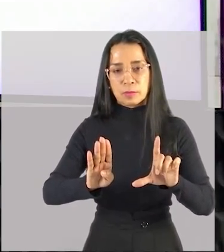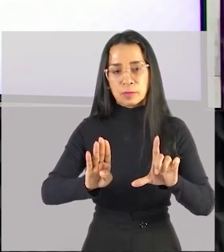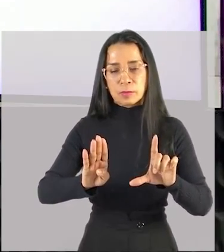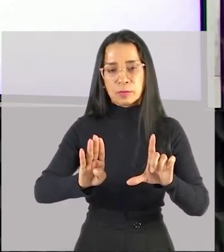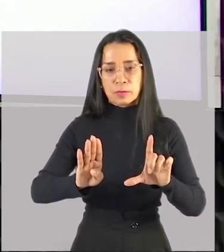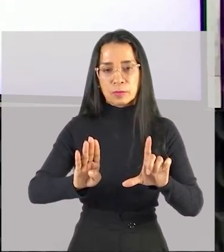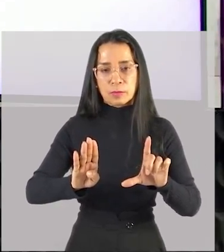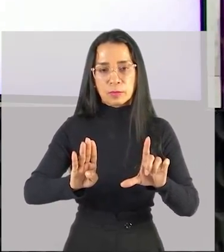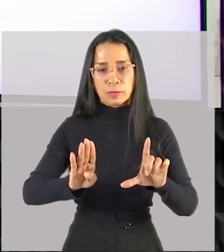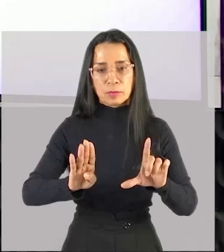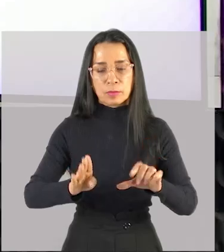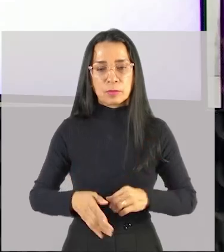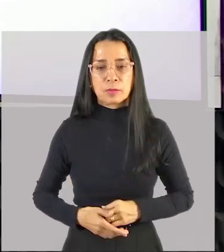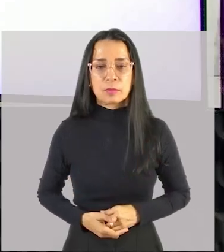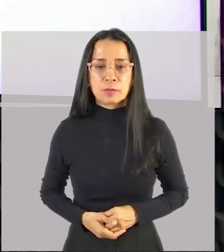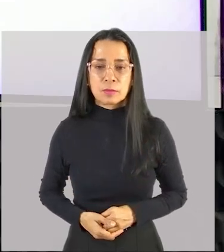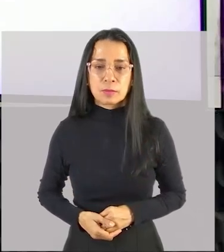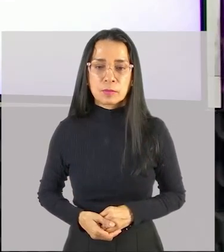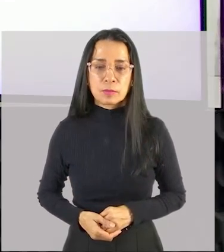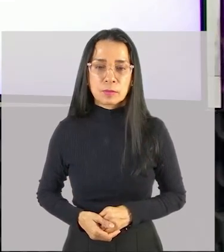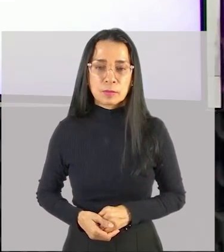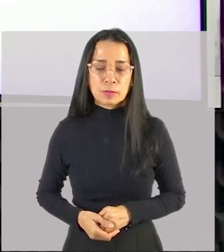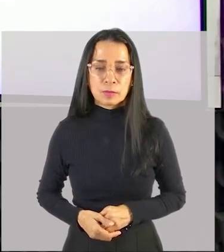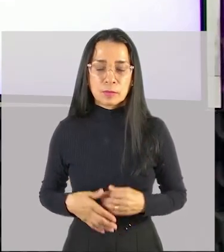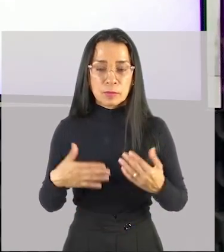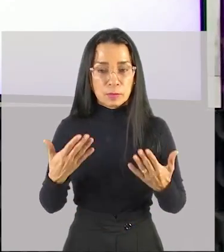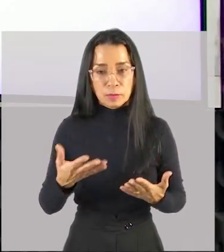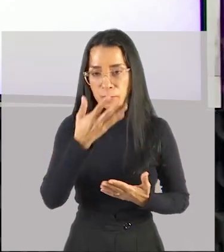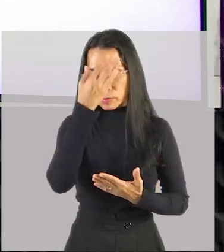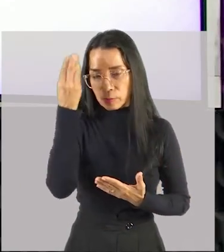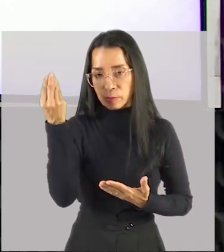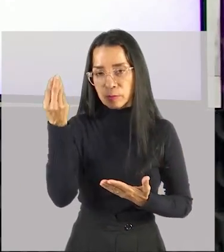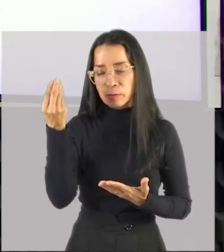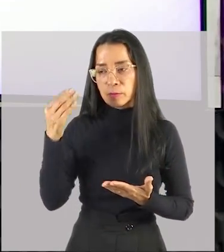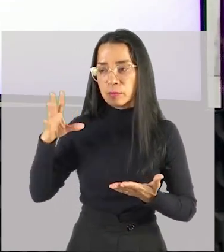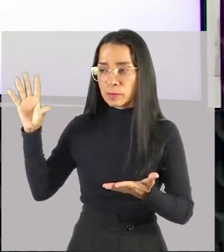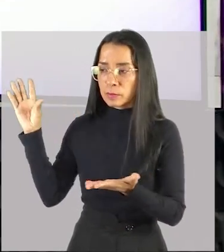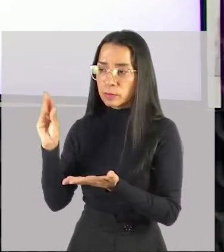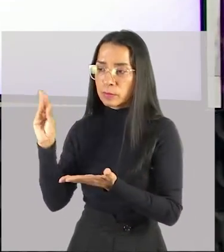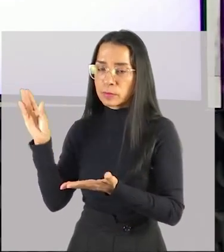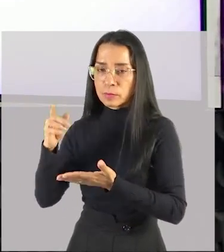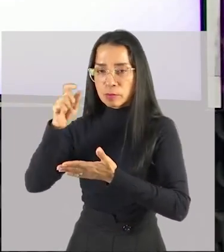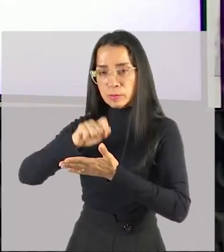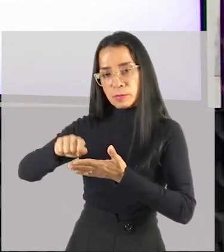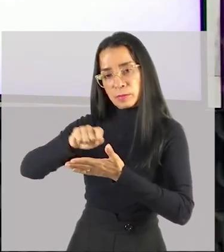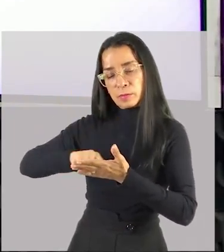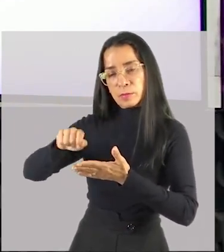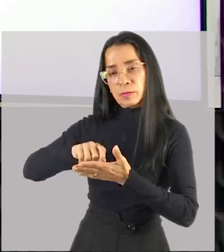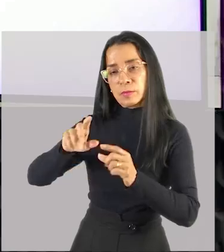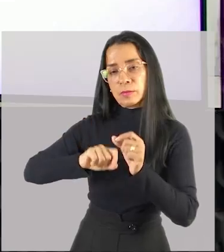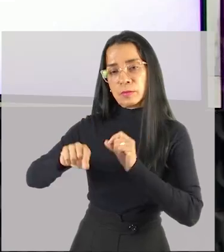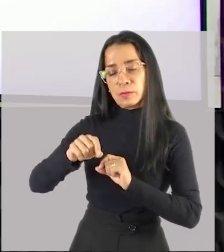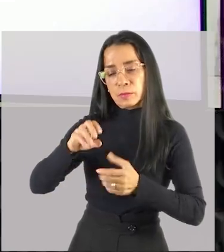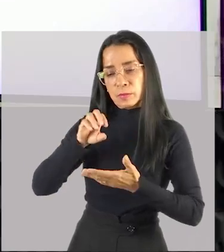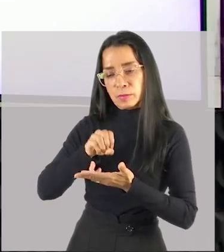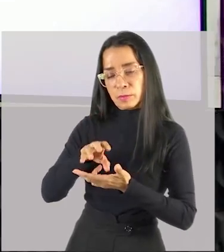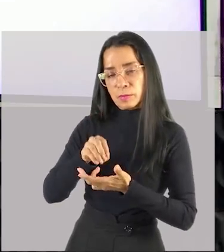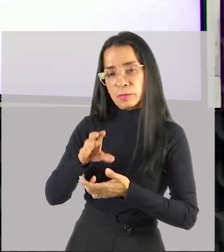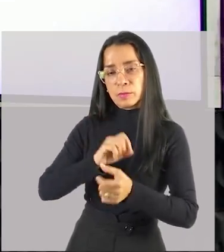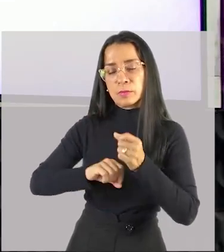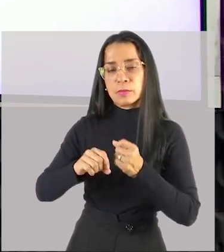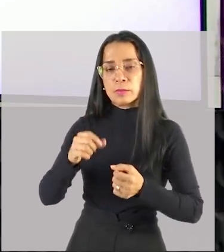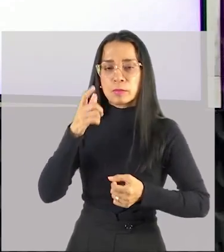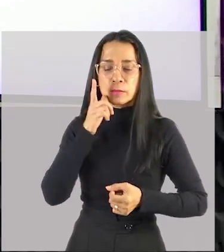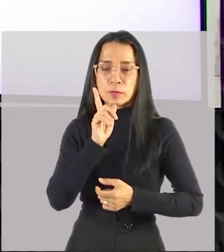doutrina alicerçada na fé. Beleza? Então, não esquece de anotar essas dicas que eu estou passando para vocês